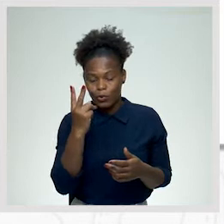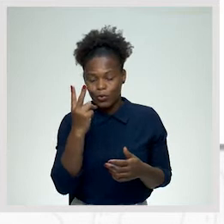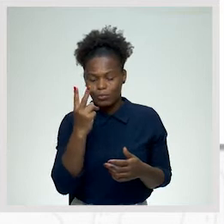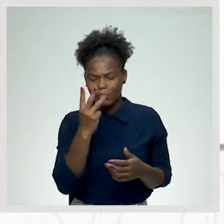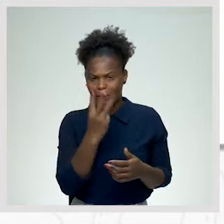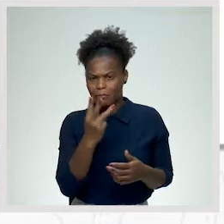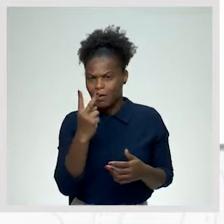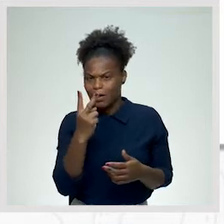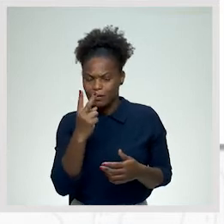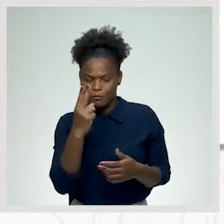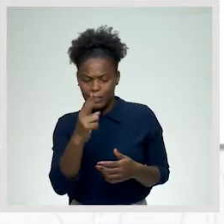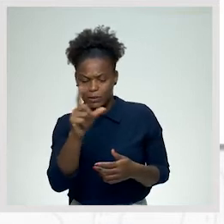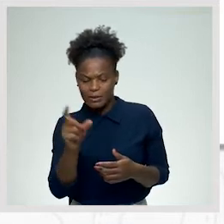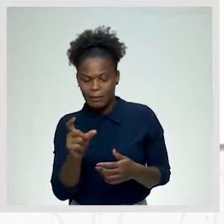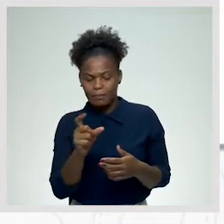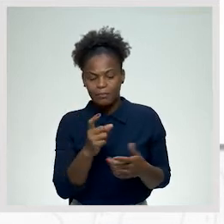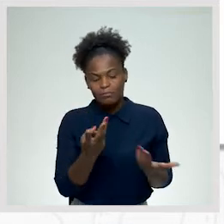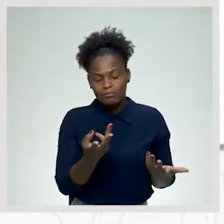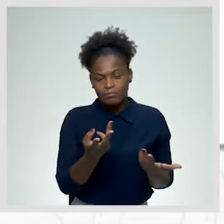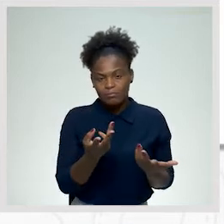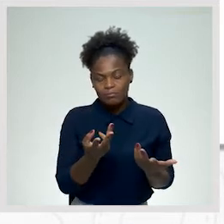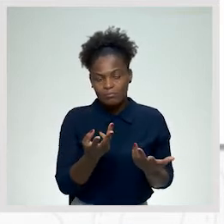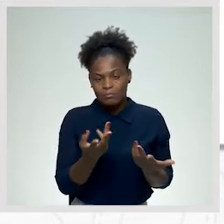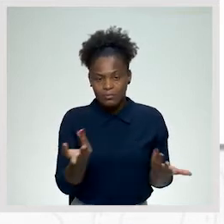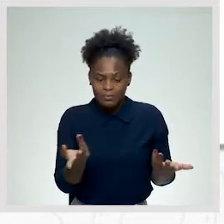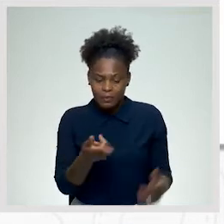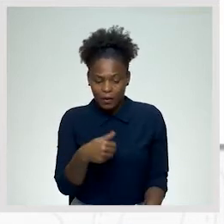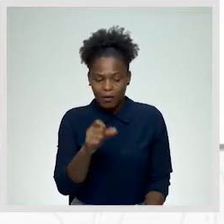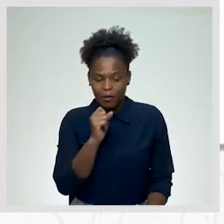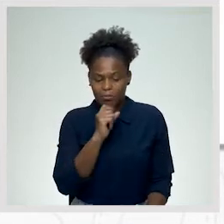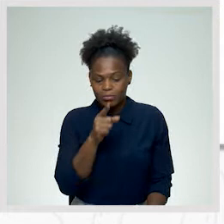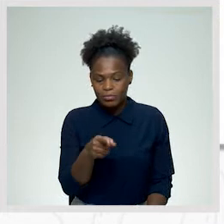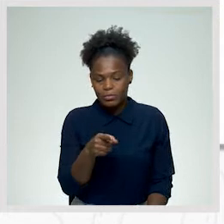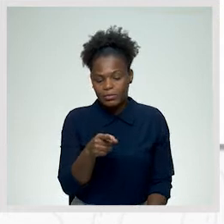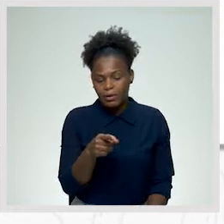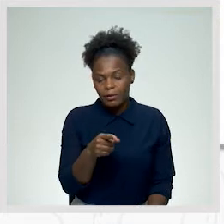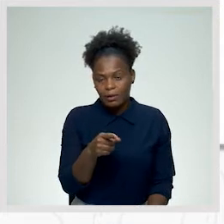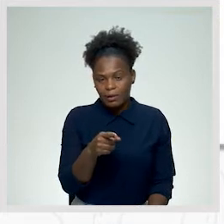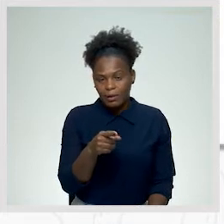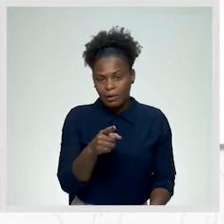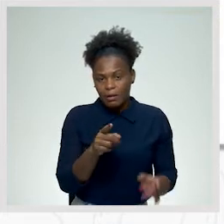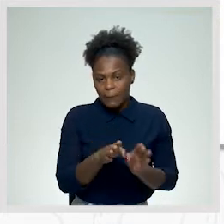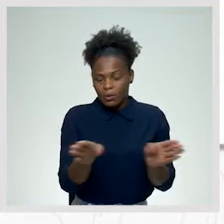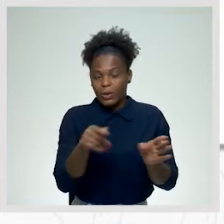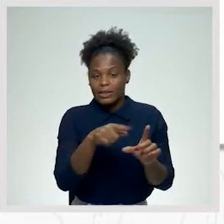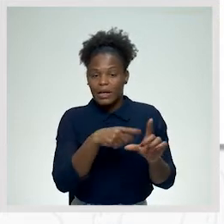inscrito, WVZ, então a amplitude desse ângulo é metade do